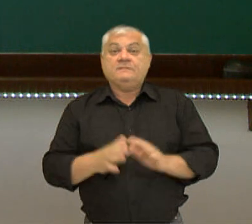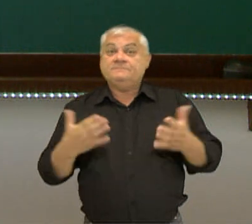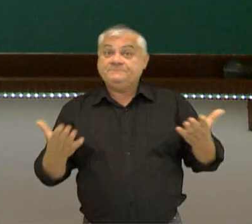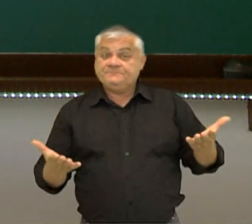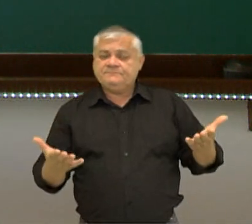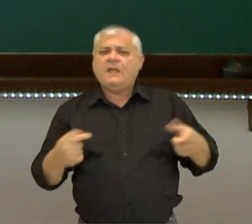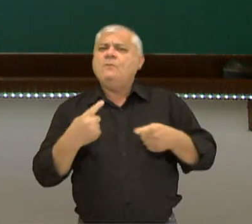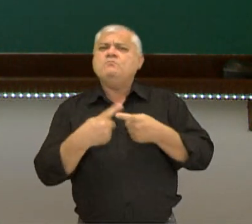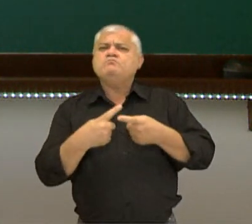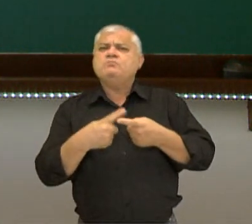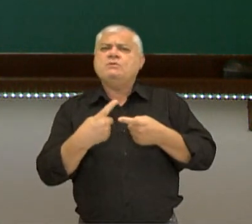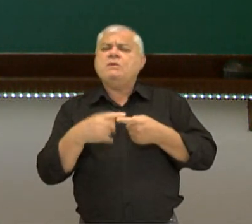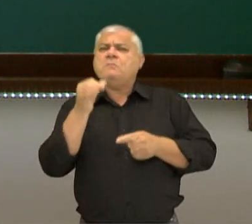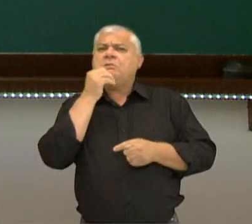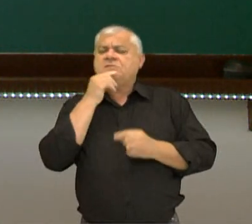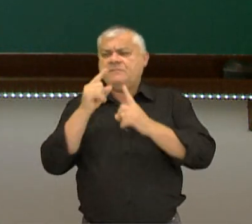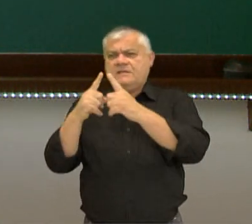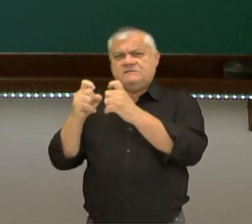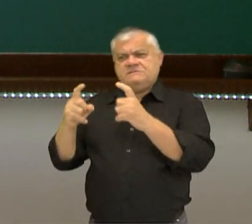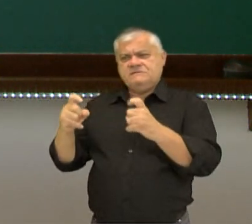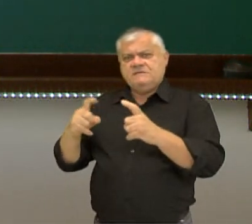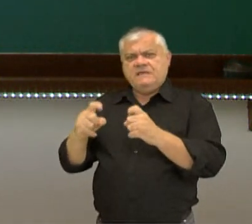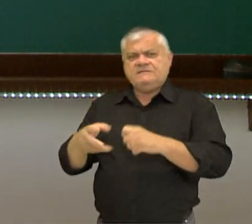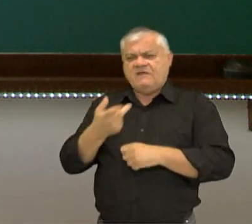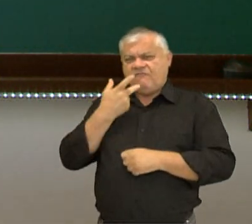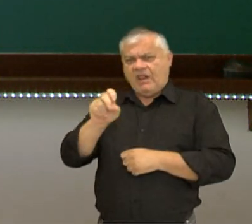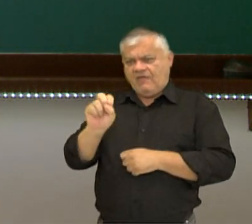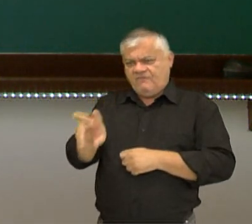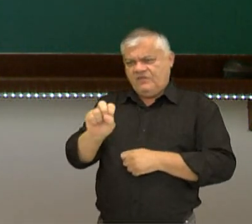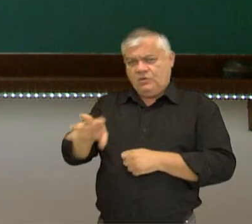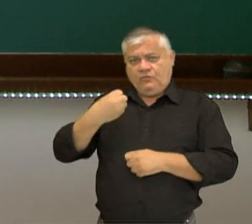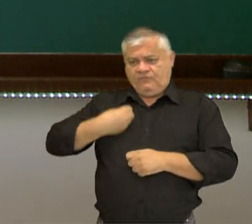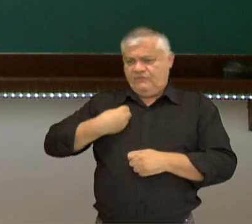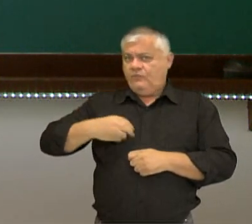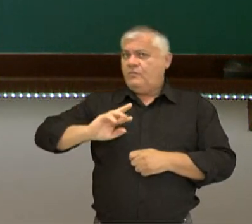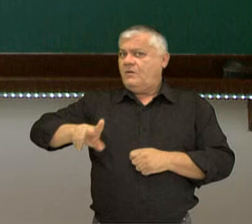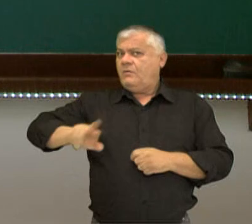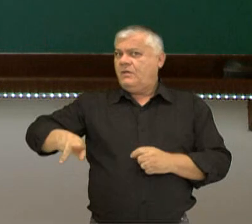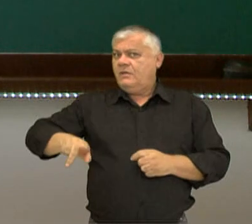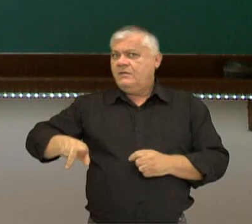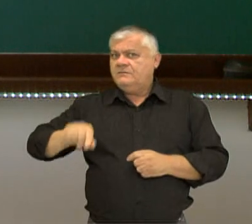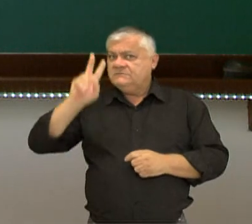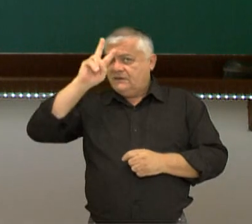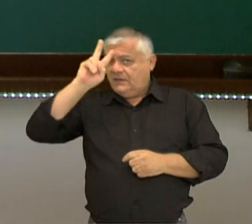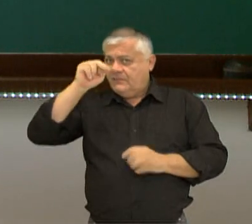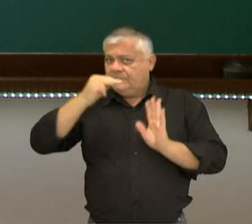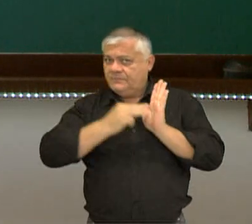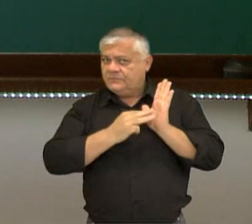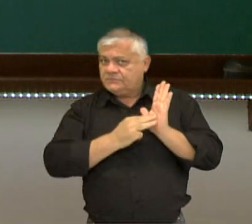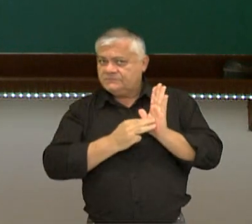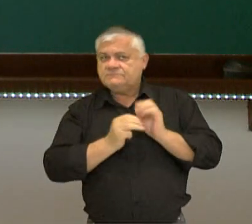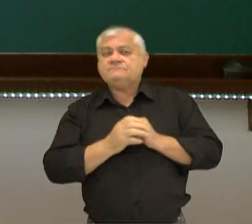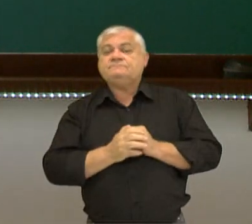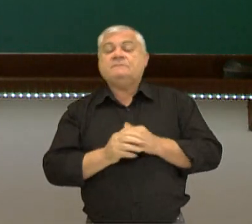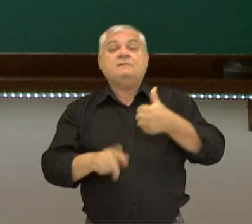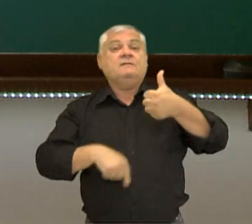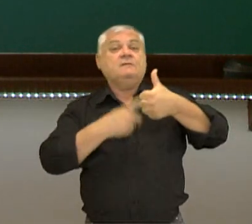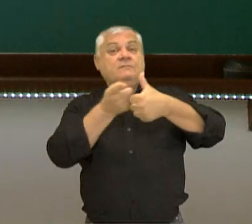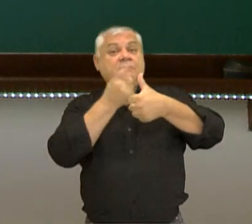então, por que afinal a ciência não considera os vírus como seres vivos? Lembrou dos motivos? O